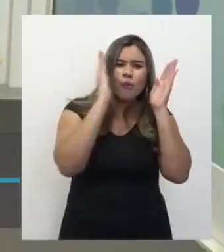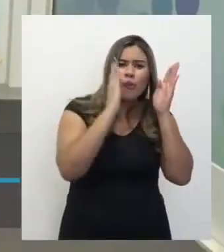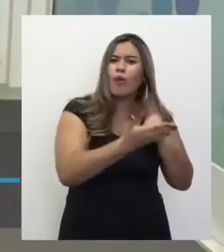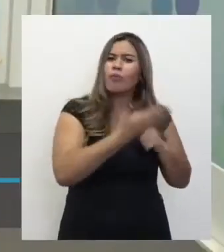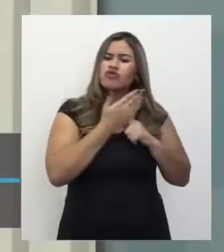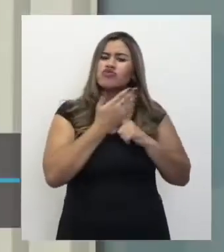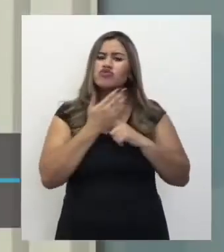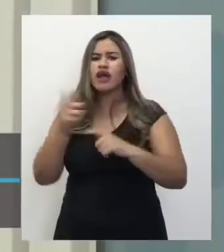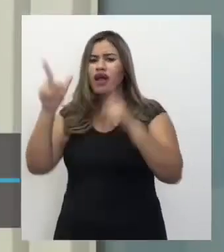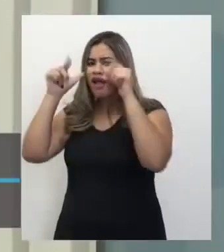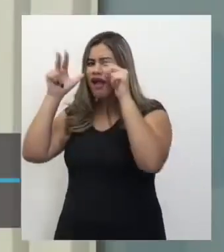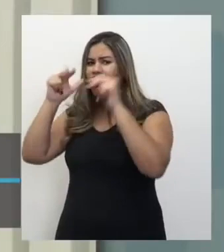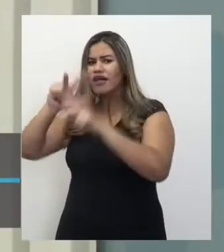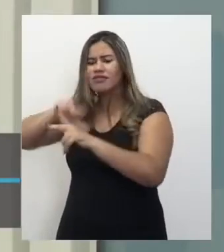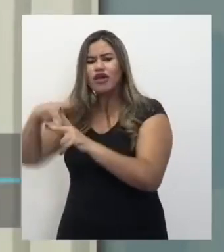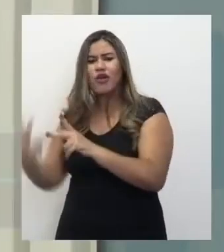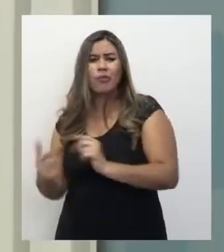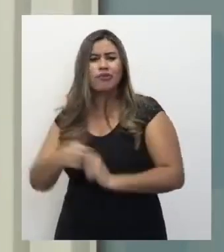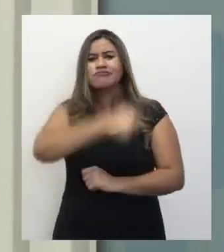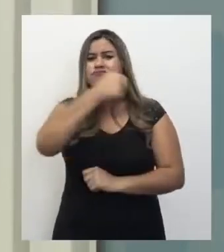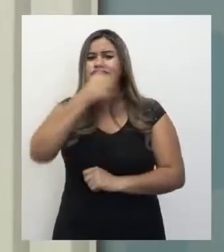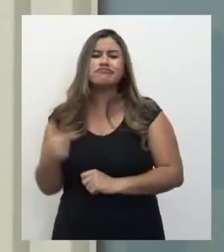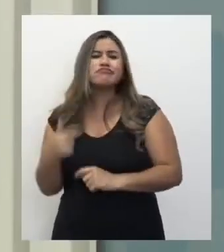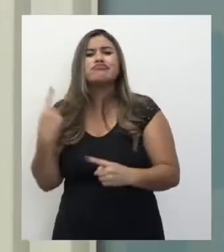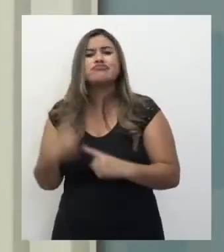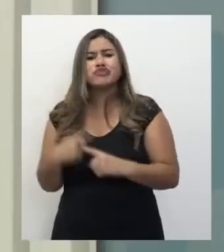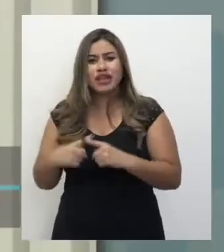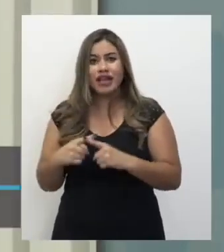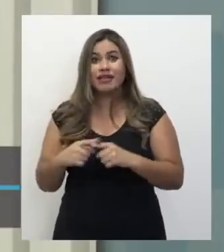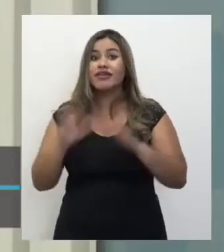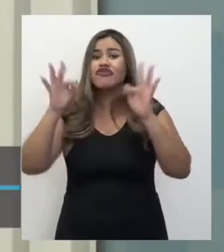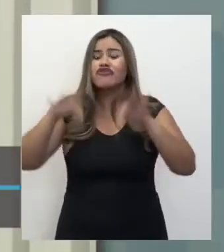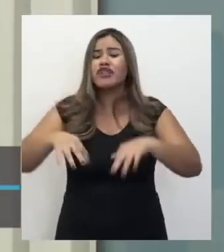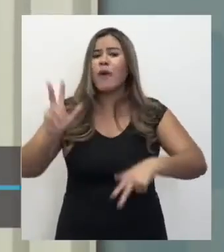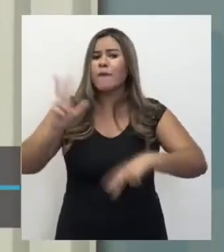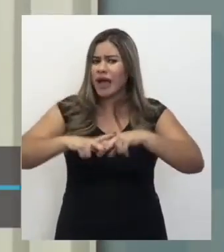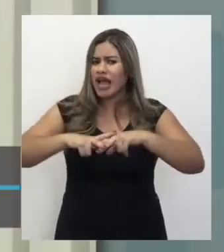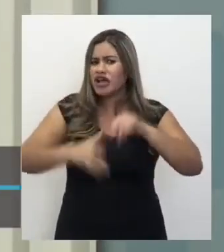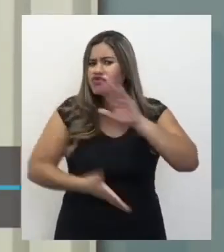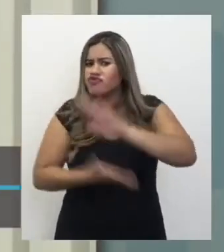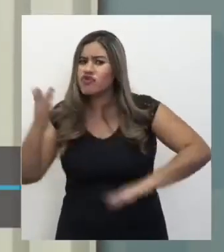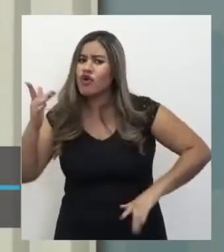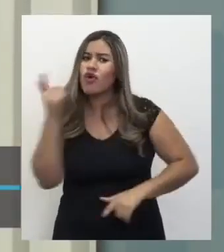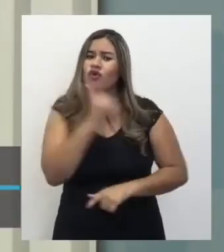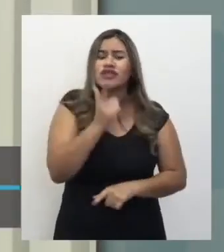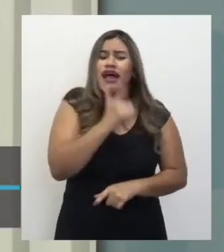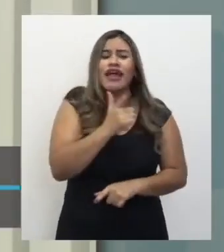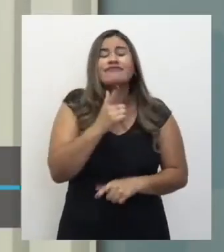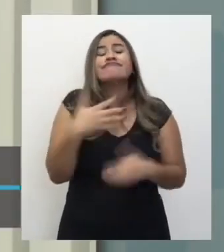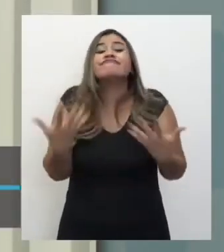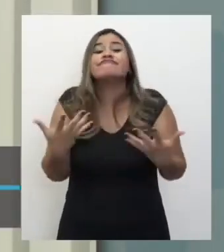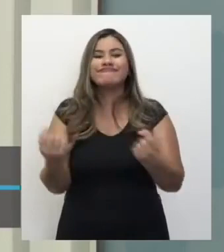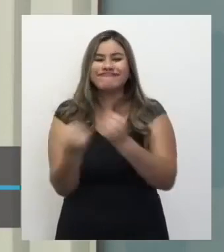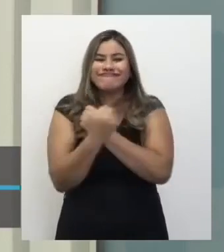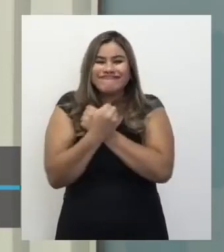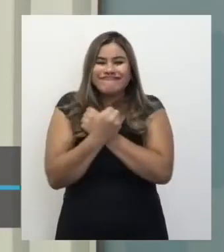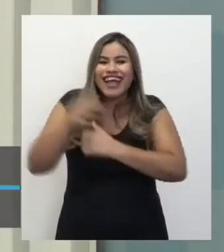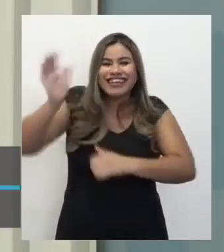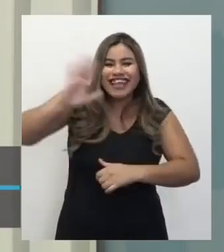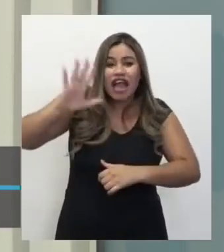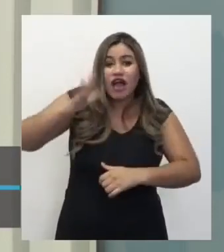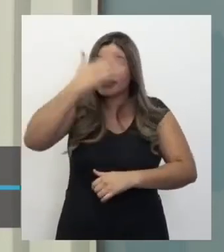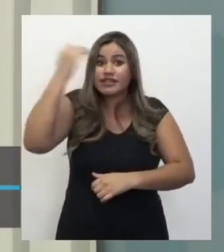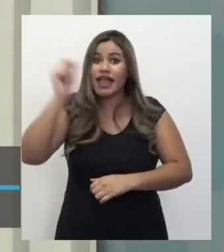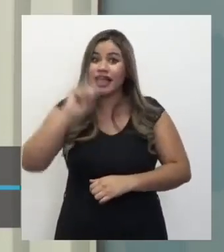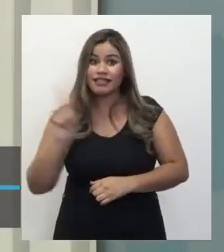cavalo que me derruba, e leia o final da peça. Ela consegue escapar da prisão do marido? Então, gente, um grande abraço, tchau, tchau. Não esqueça de